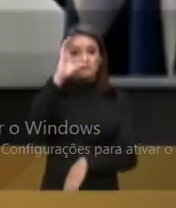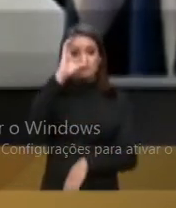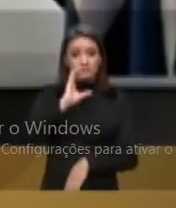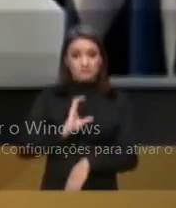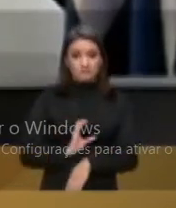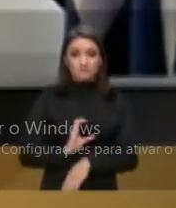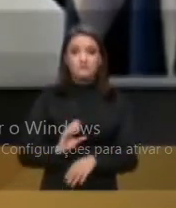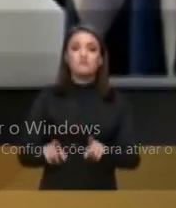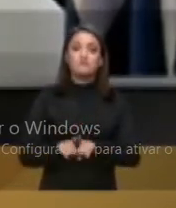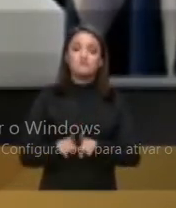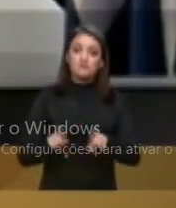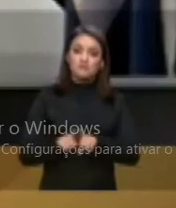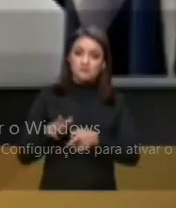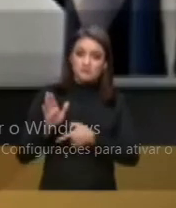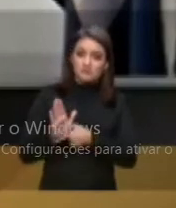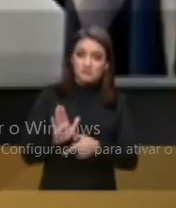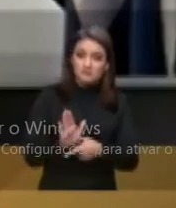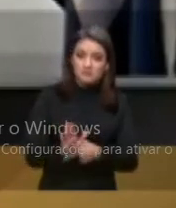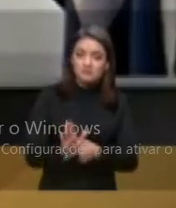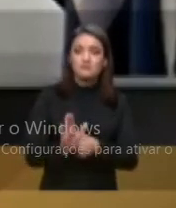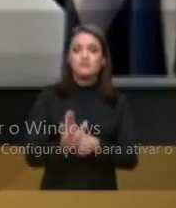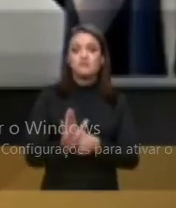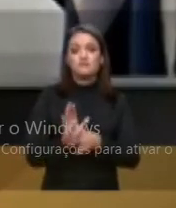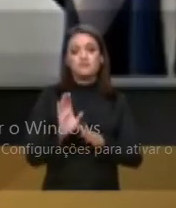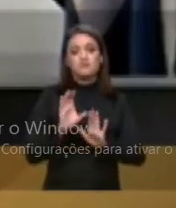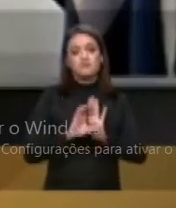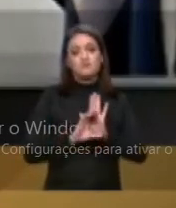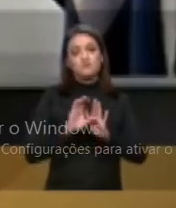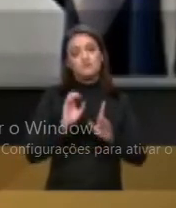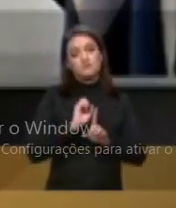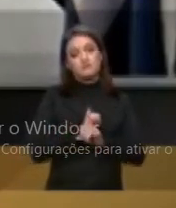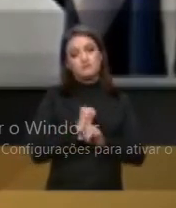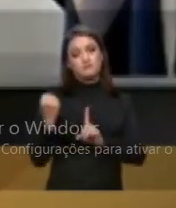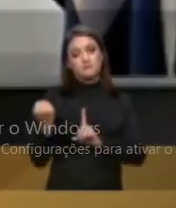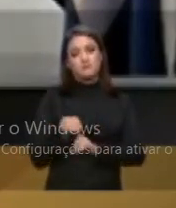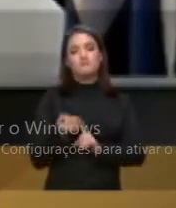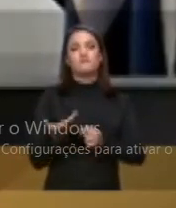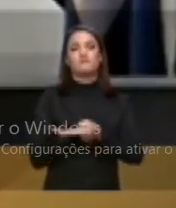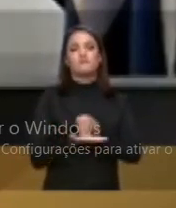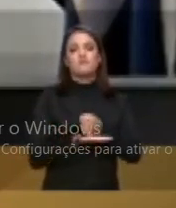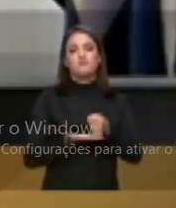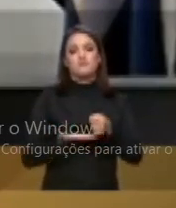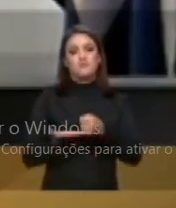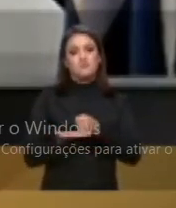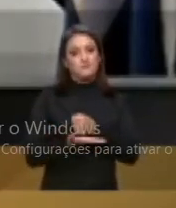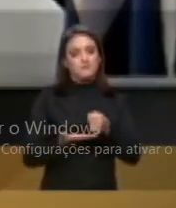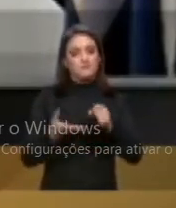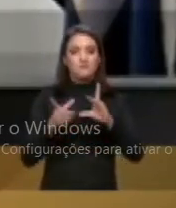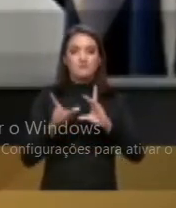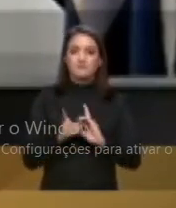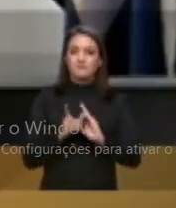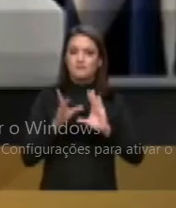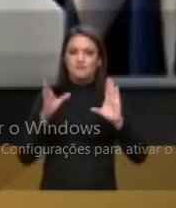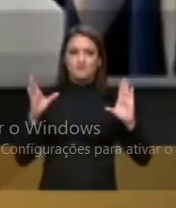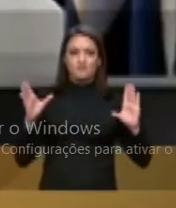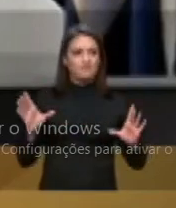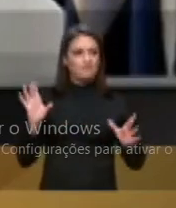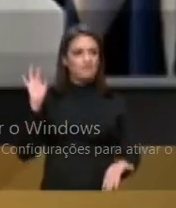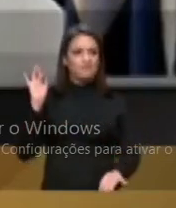cidadão e da contribuição e formação do consenso social, que é a base de